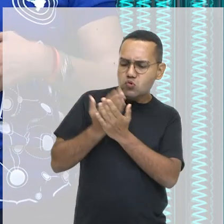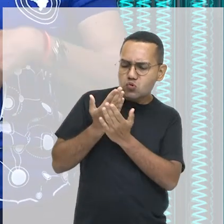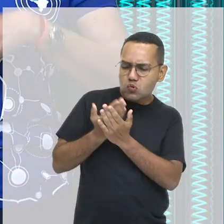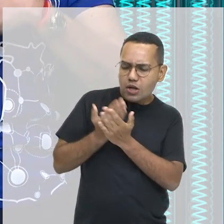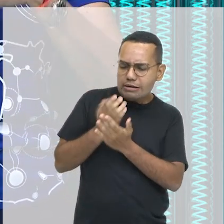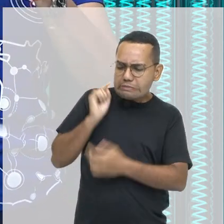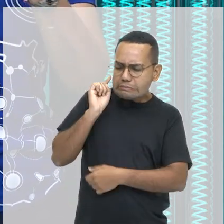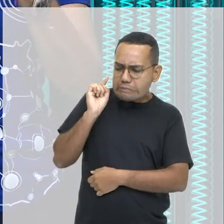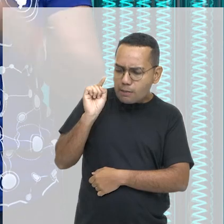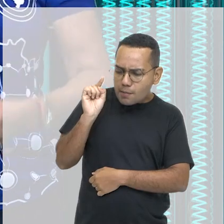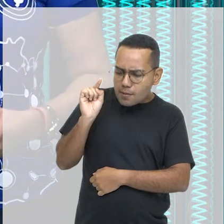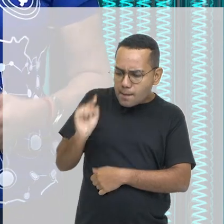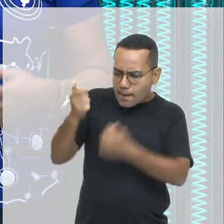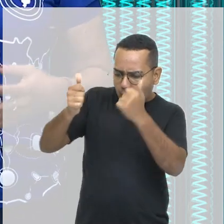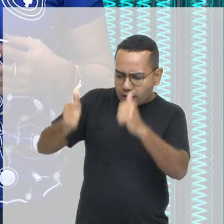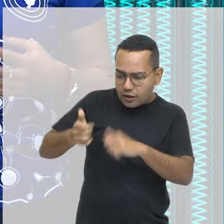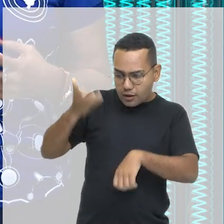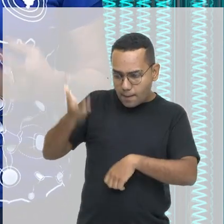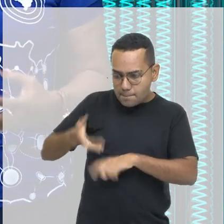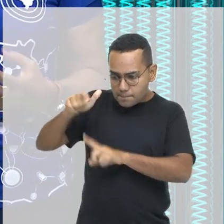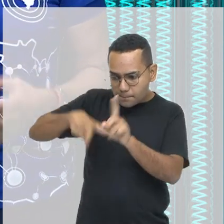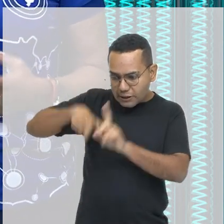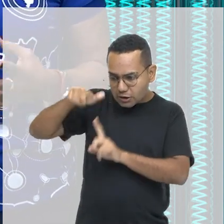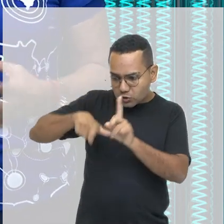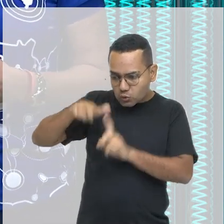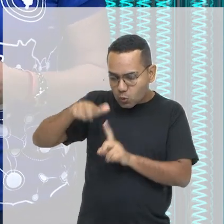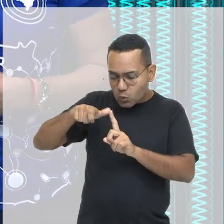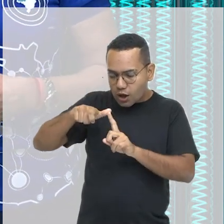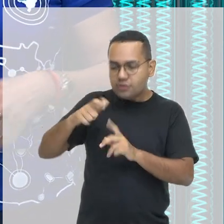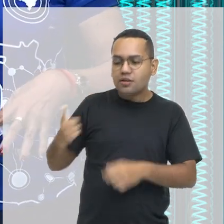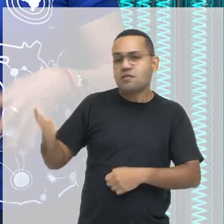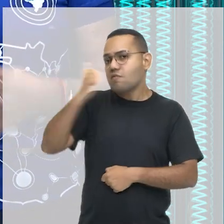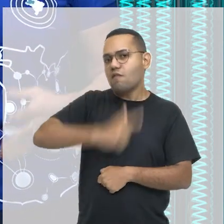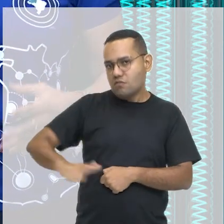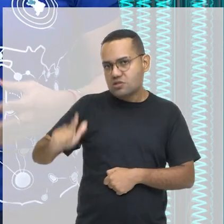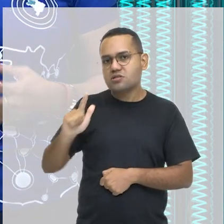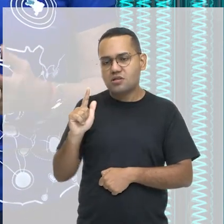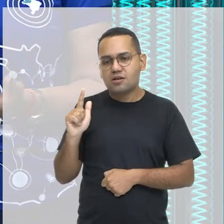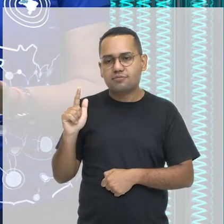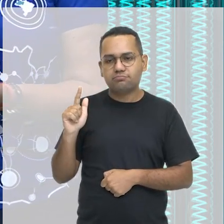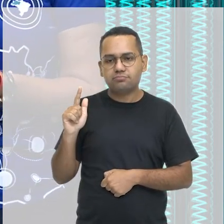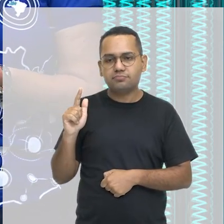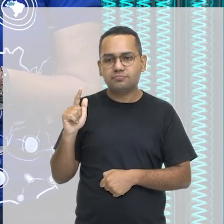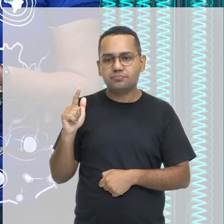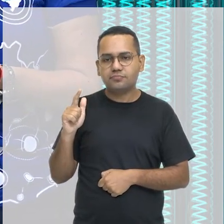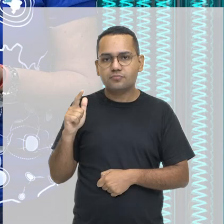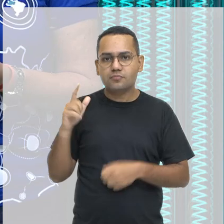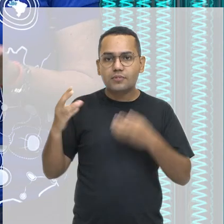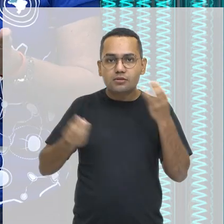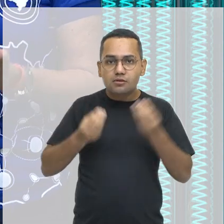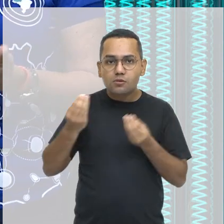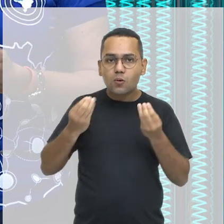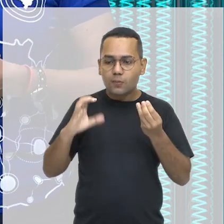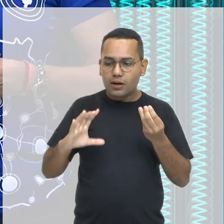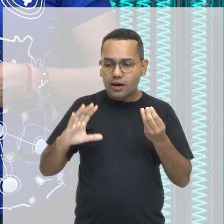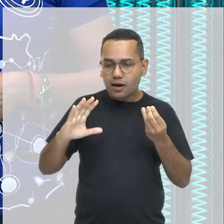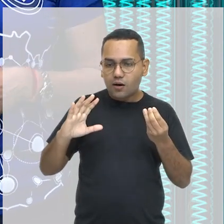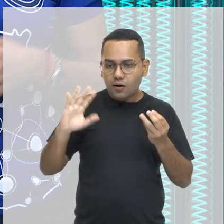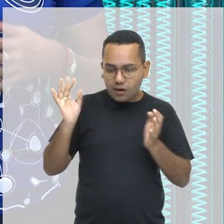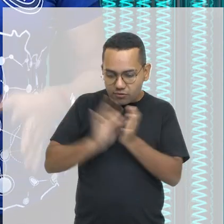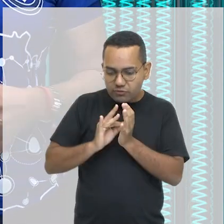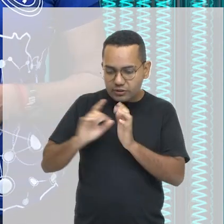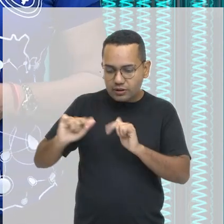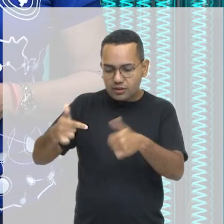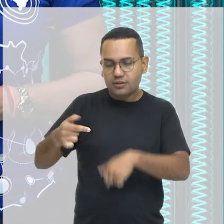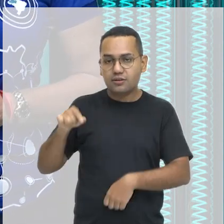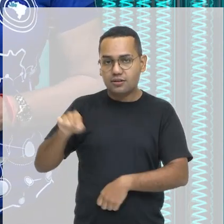chegar a um debate final ali, um consenso final, como que ele tem que agir durante a peça.